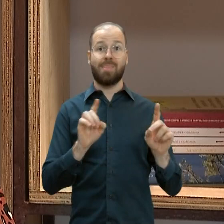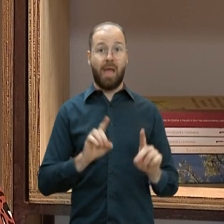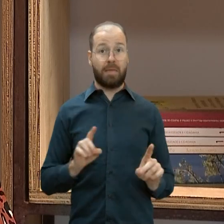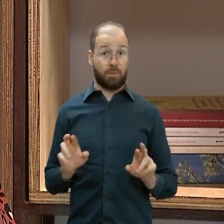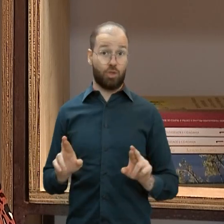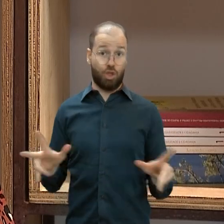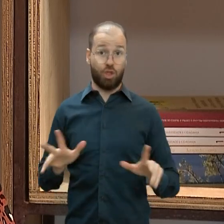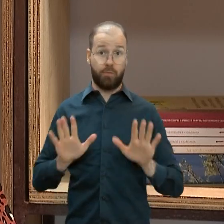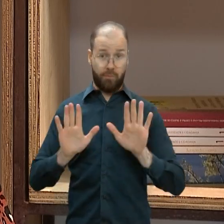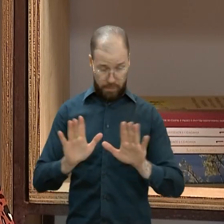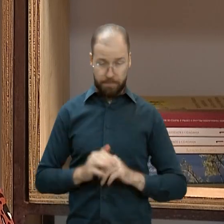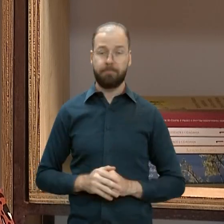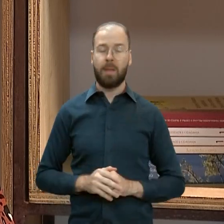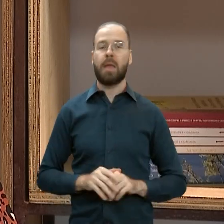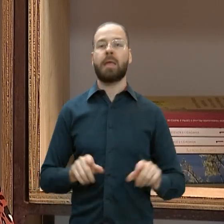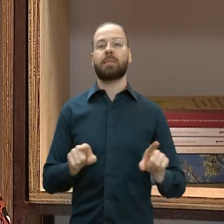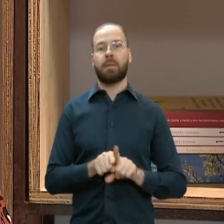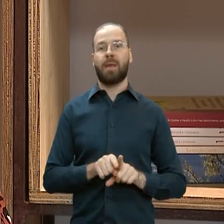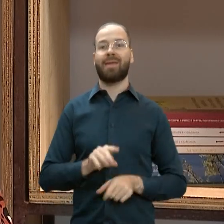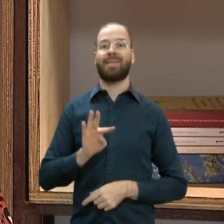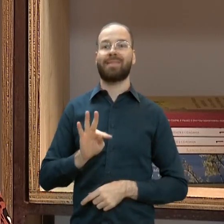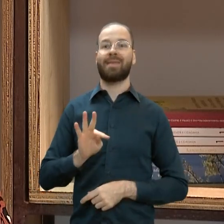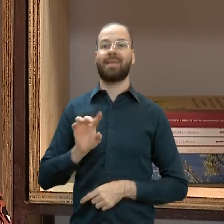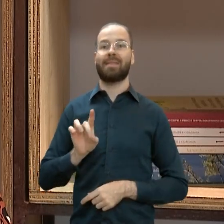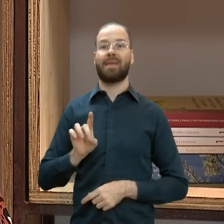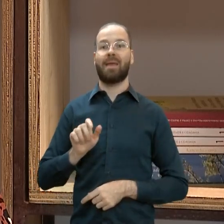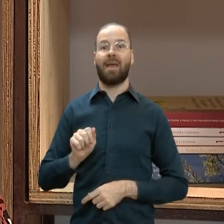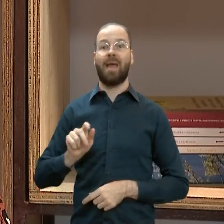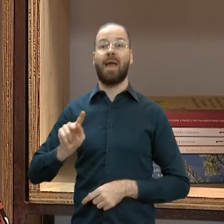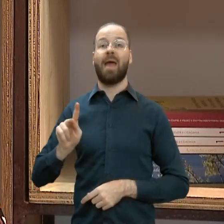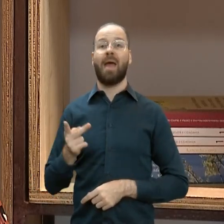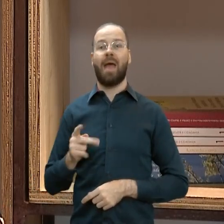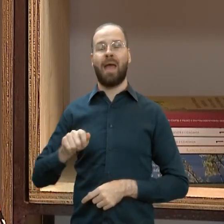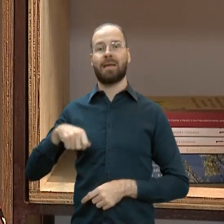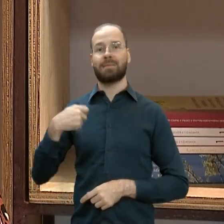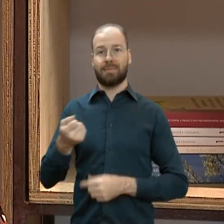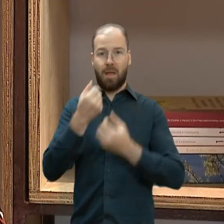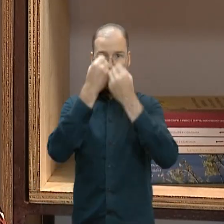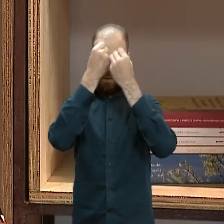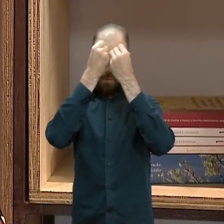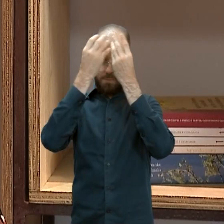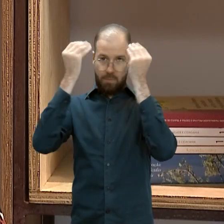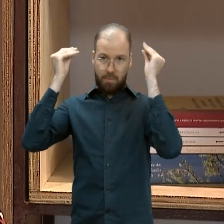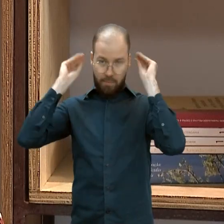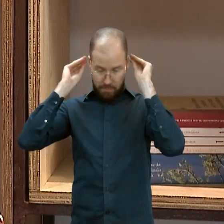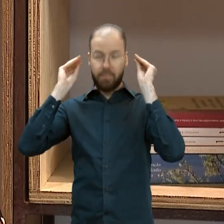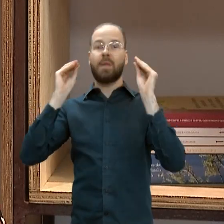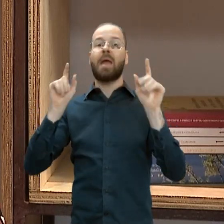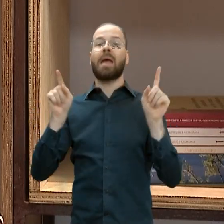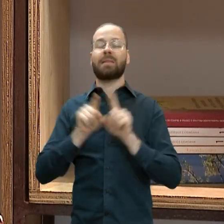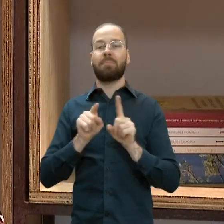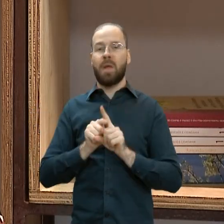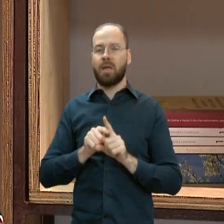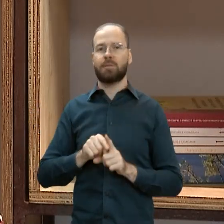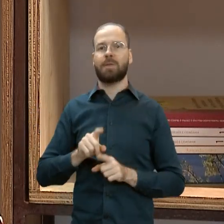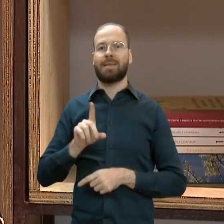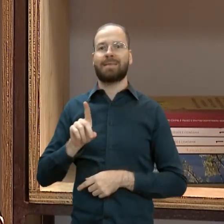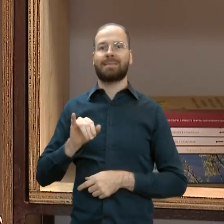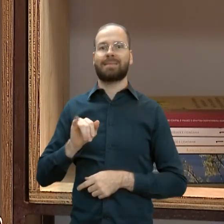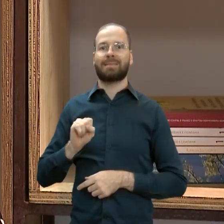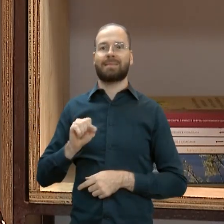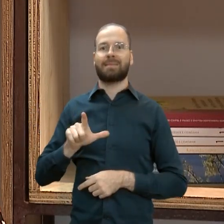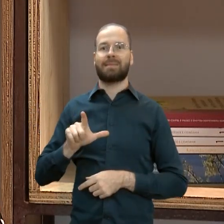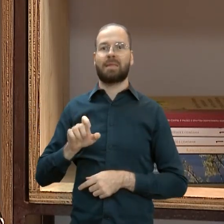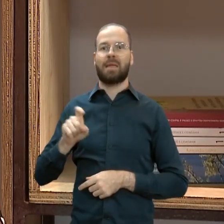né? Transtorno do déficit de atenção e hiperatividade, dislexia, que é dificuldade de